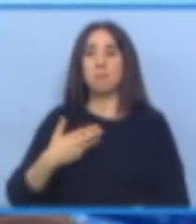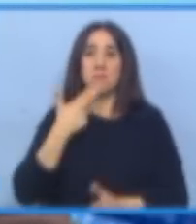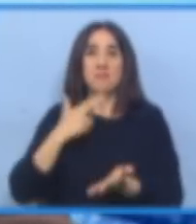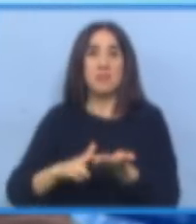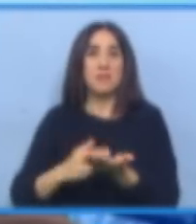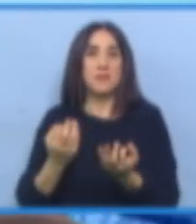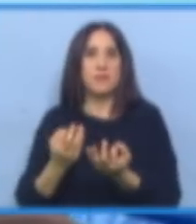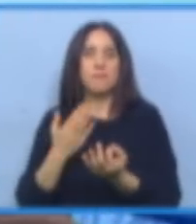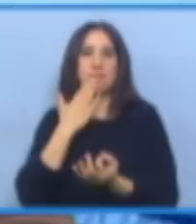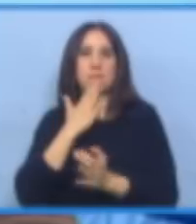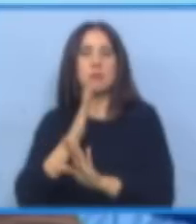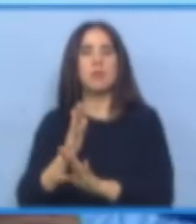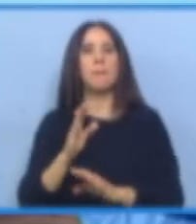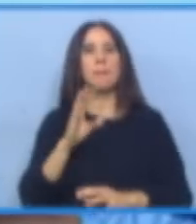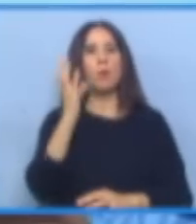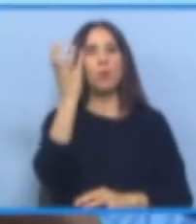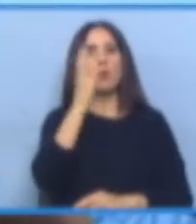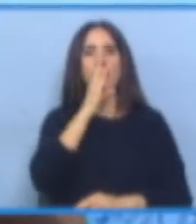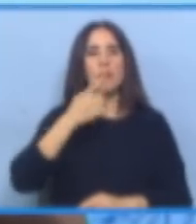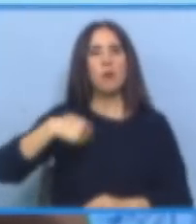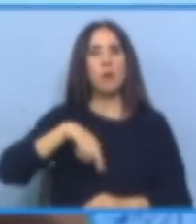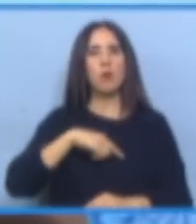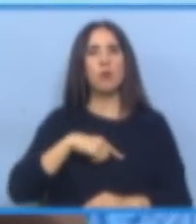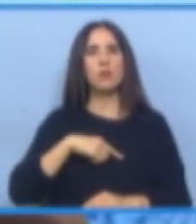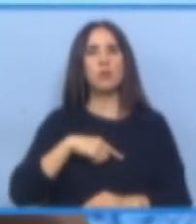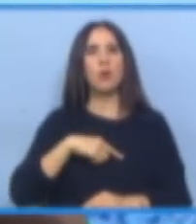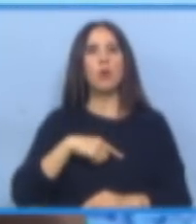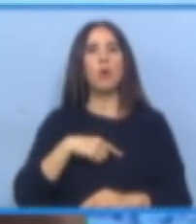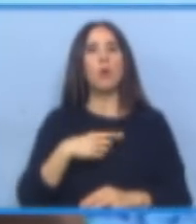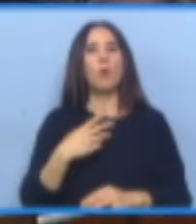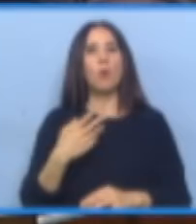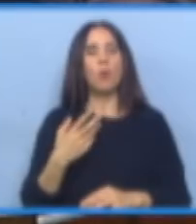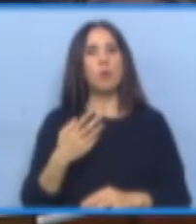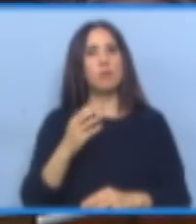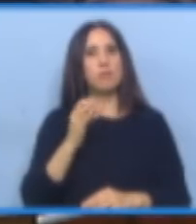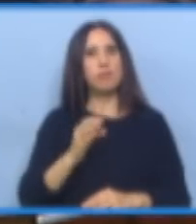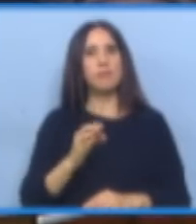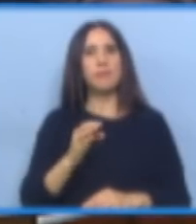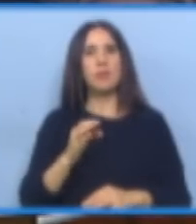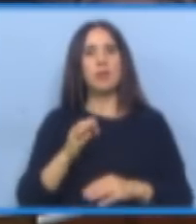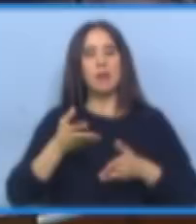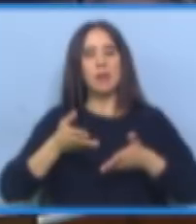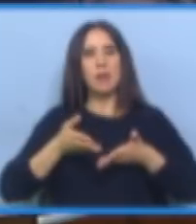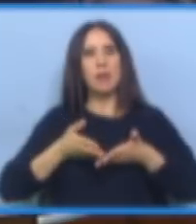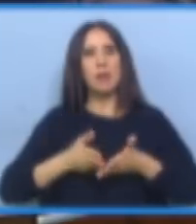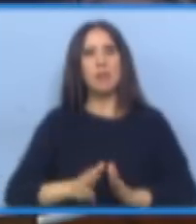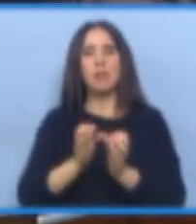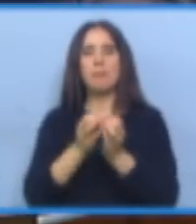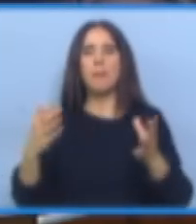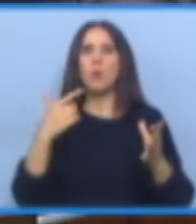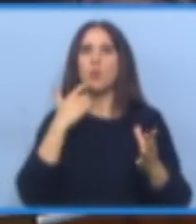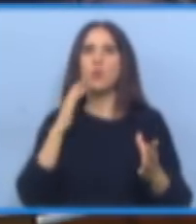Vivemos em culturas onde a demografia, a natalidade não é grande. É uma parte da